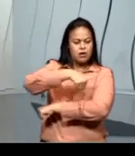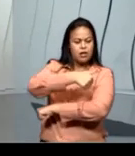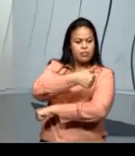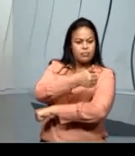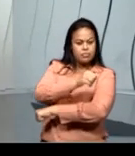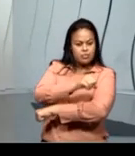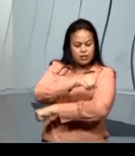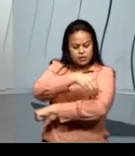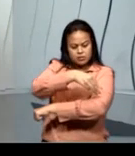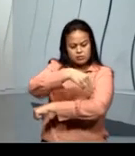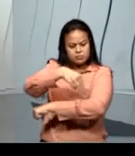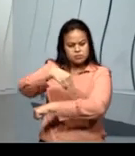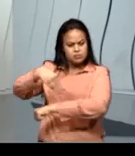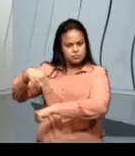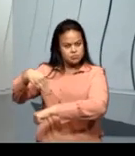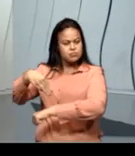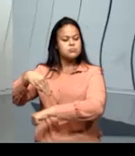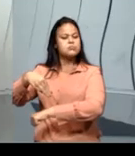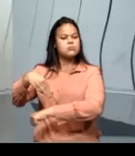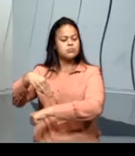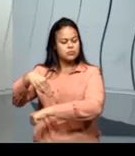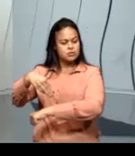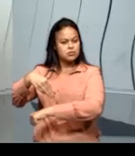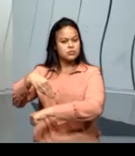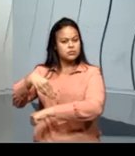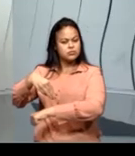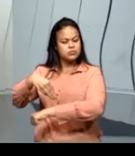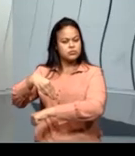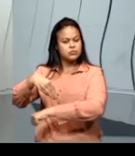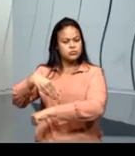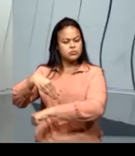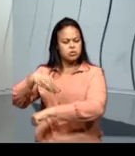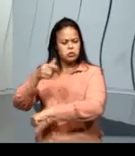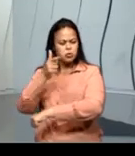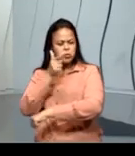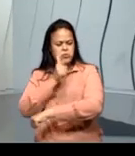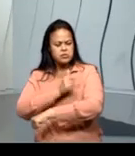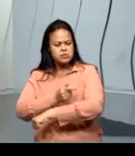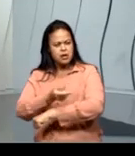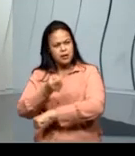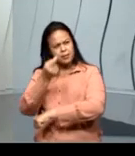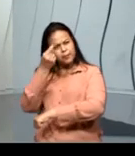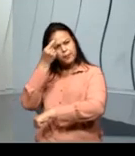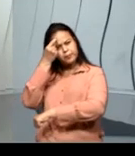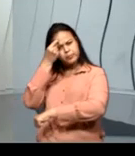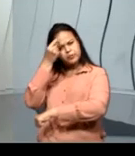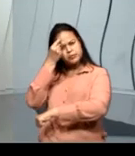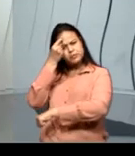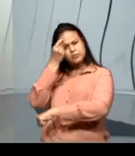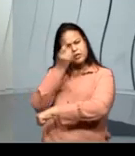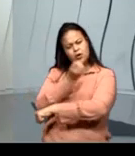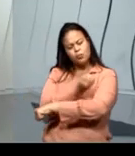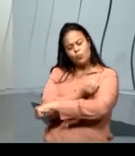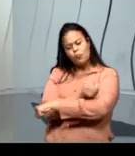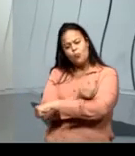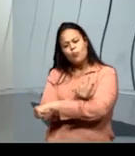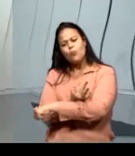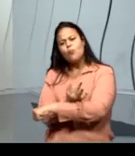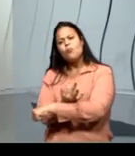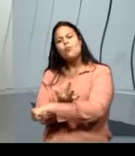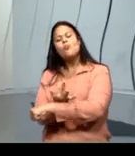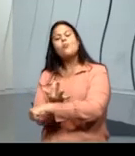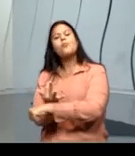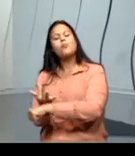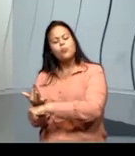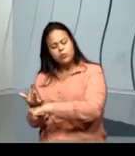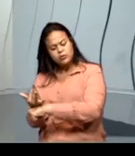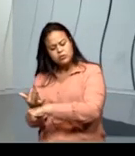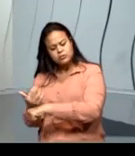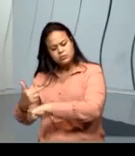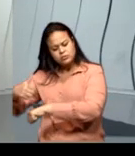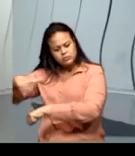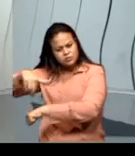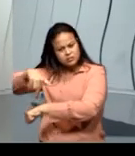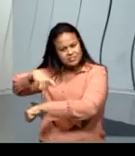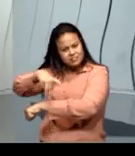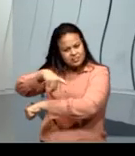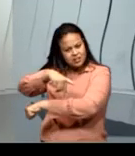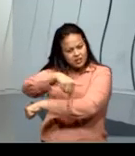o metros já dá para você a noção de quanto você deve se